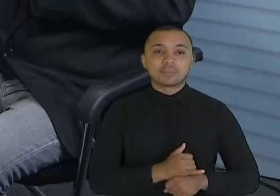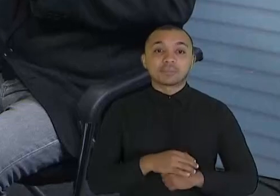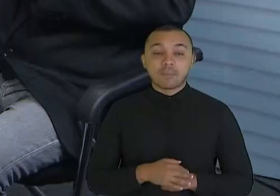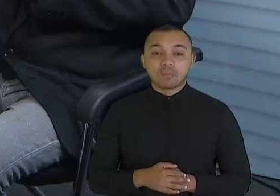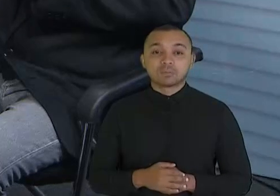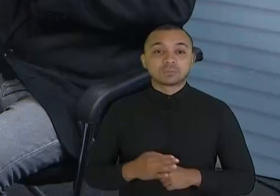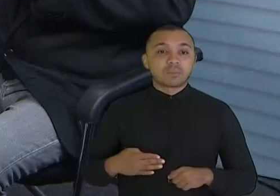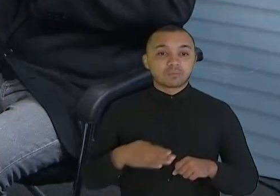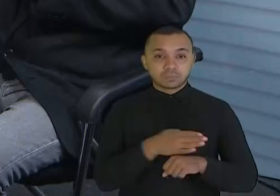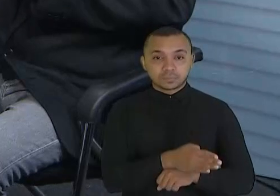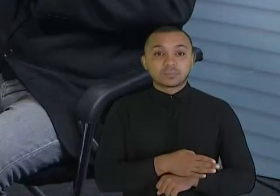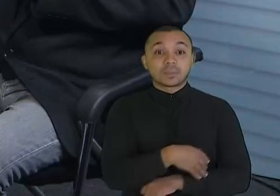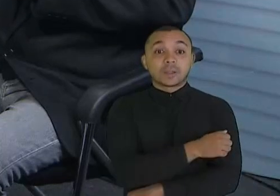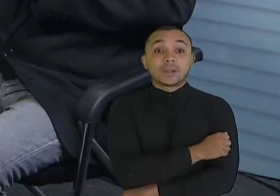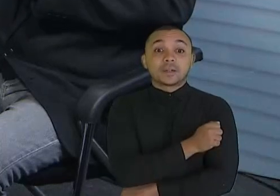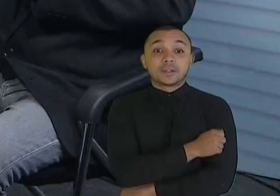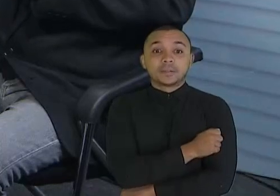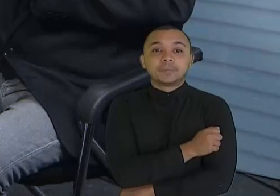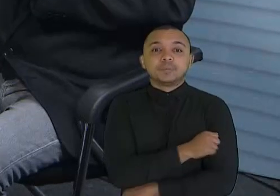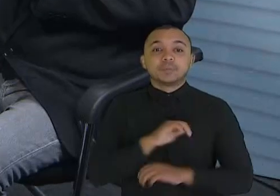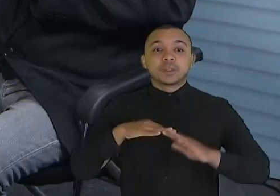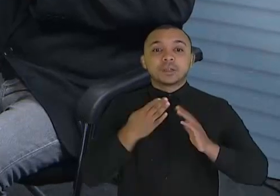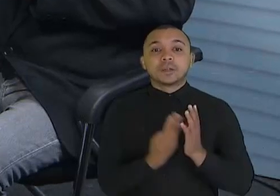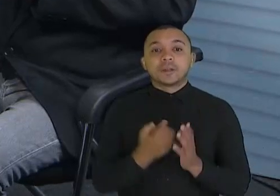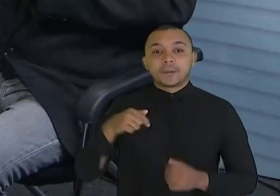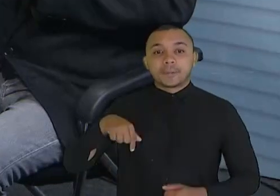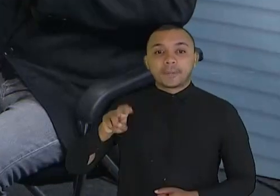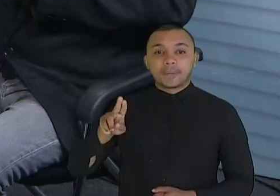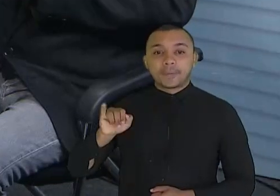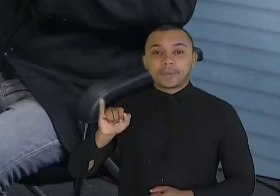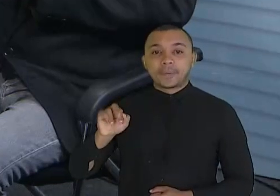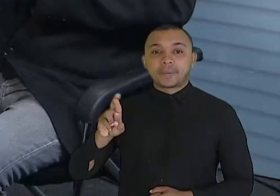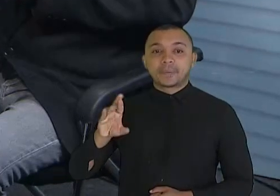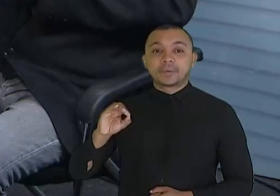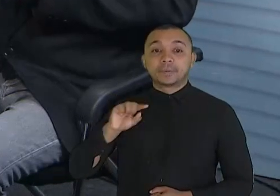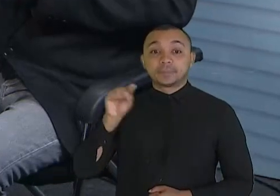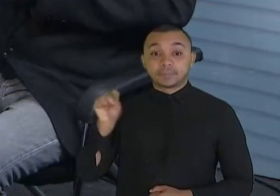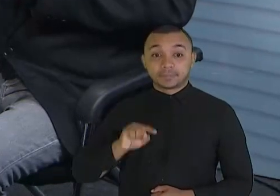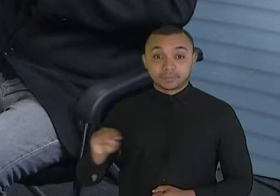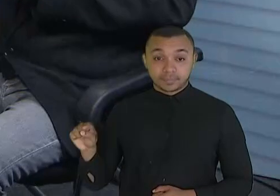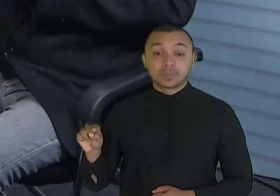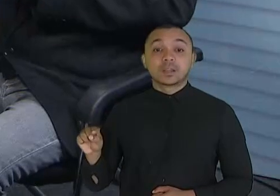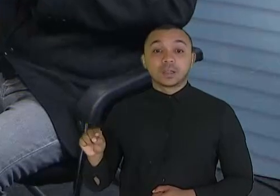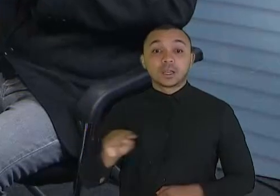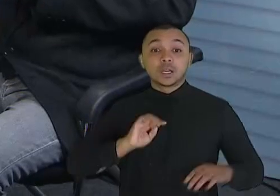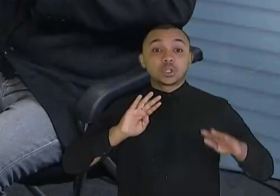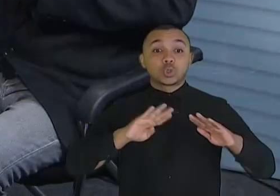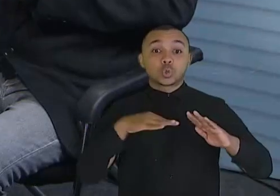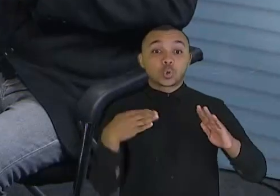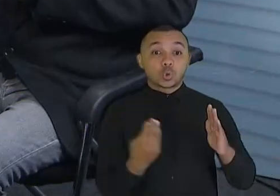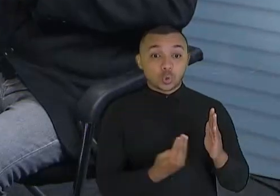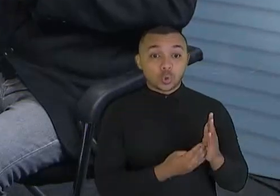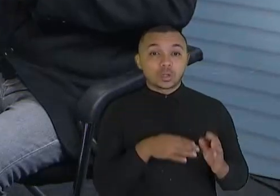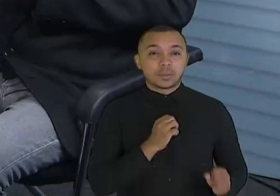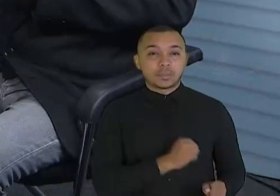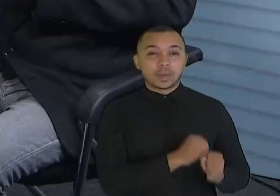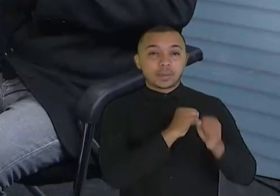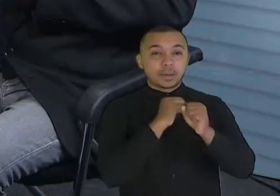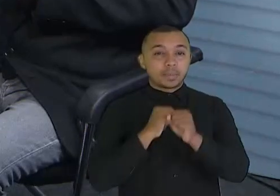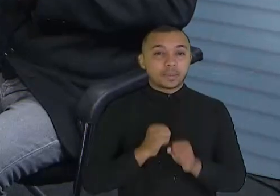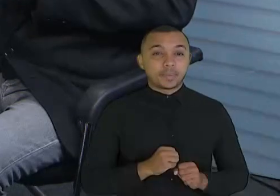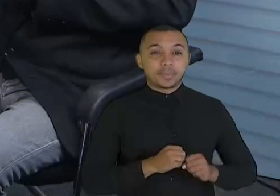dos alunos da Escola Yolanda Queiroz, né? Sim, sim. Aliás, a escola acaba de ser totalmente requalificada e está sendo reentregue